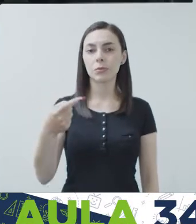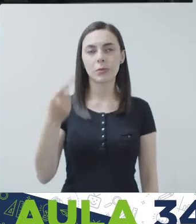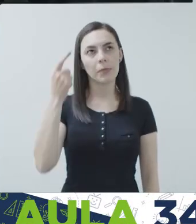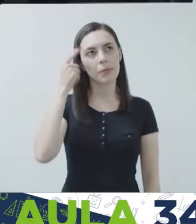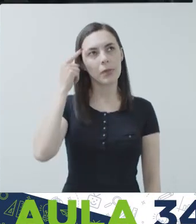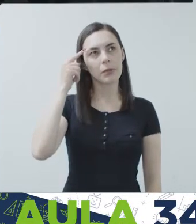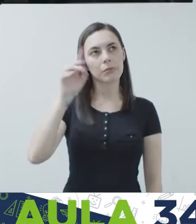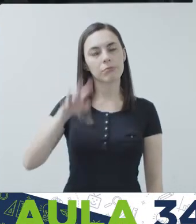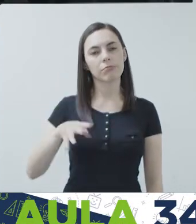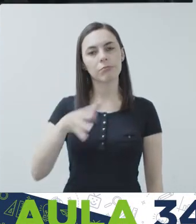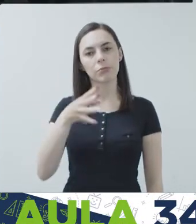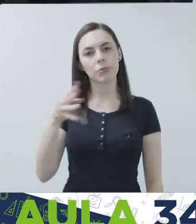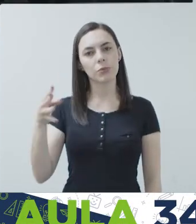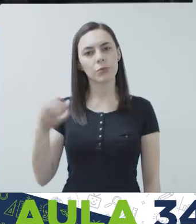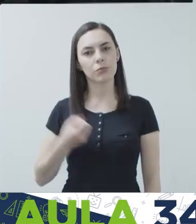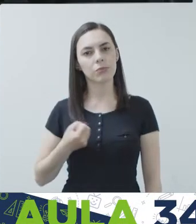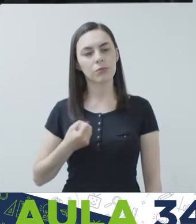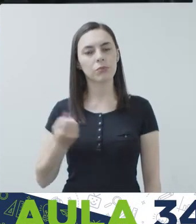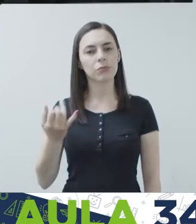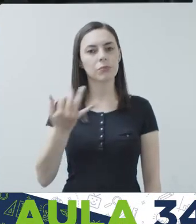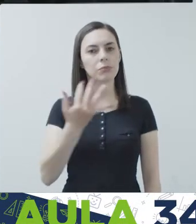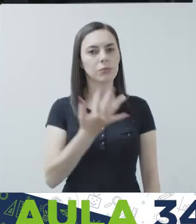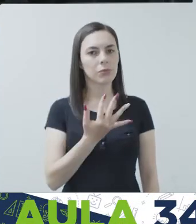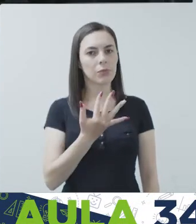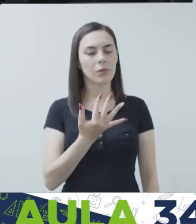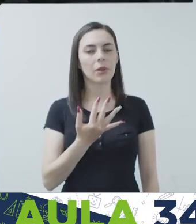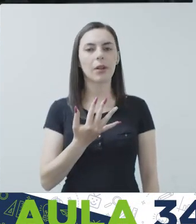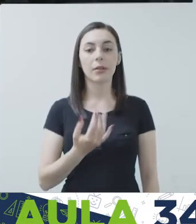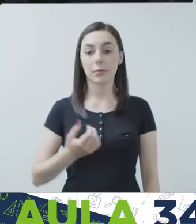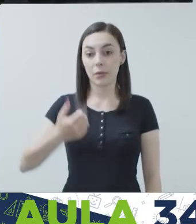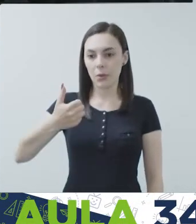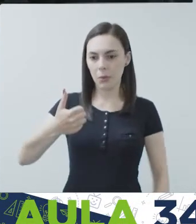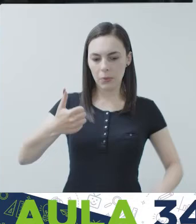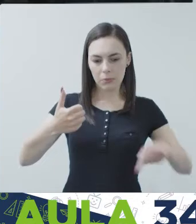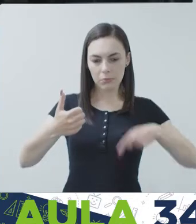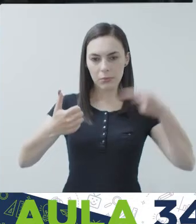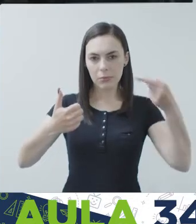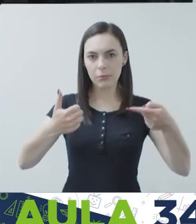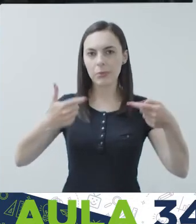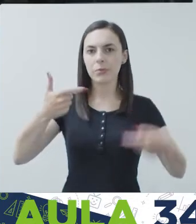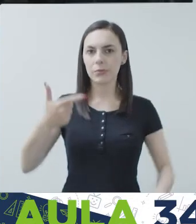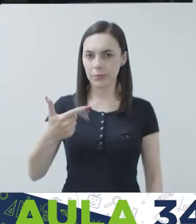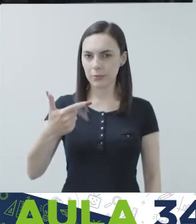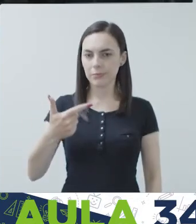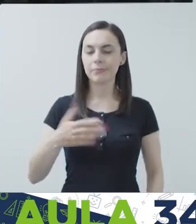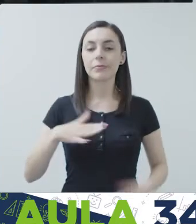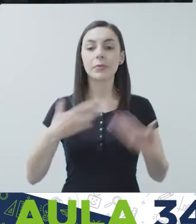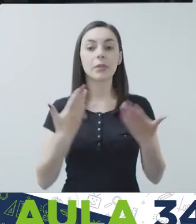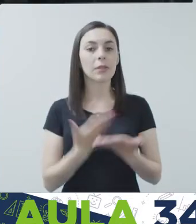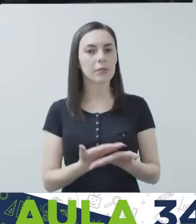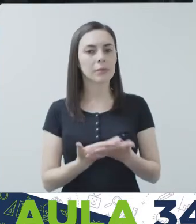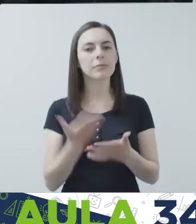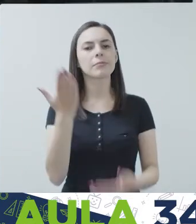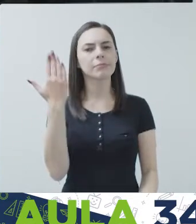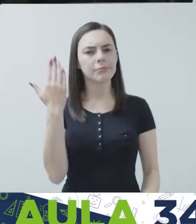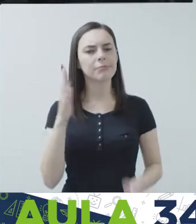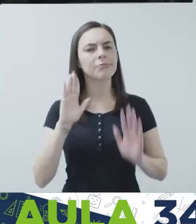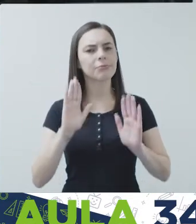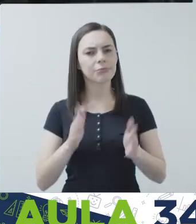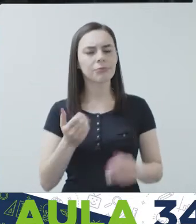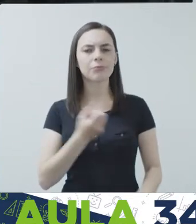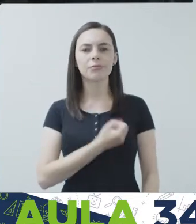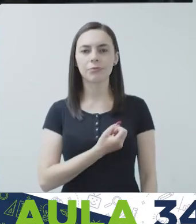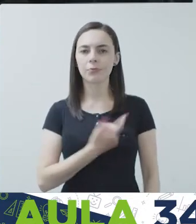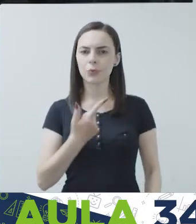quadro numérico? É o número 2. Nós também fizemos na aula passada o número 2.